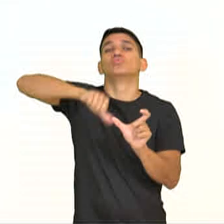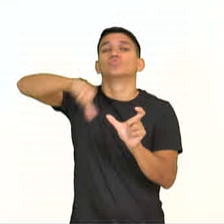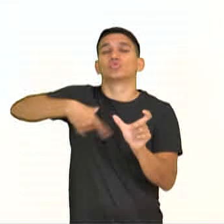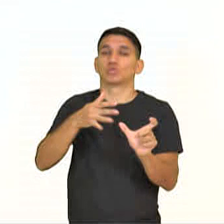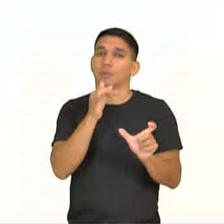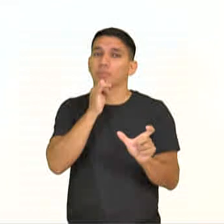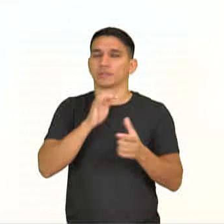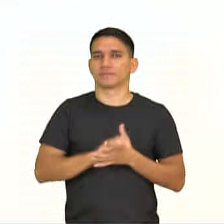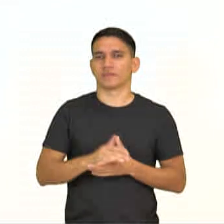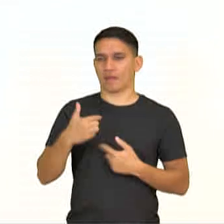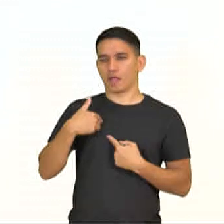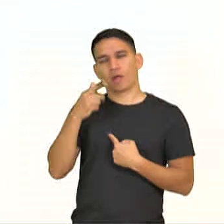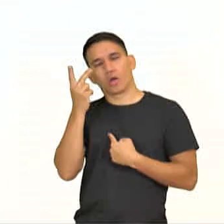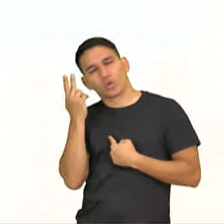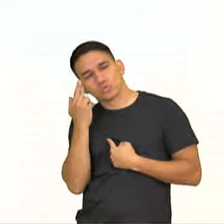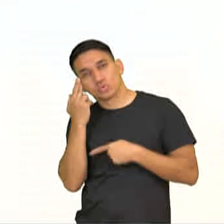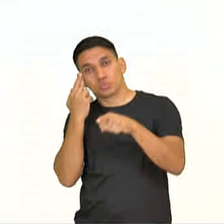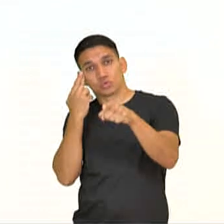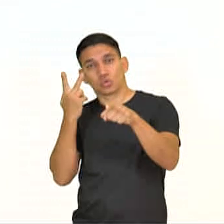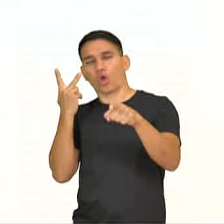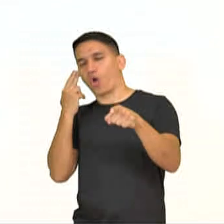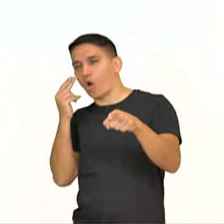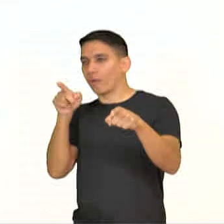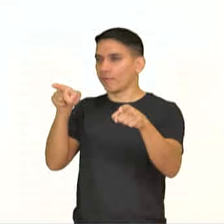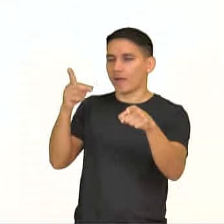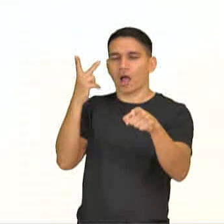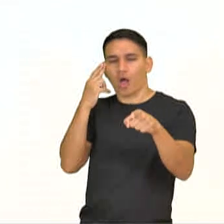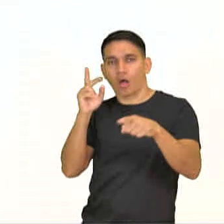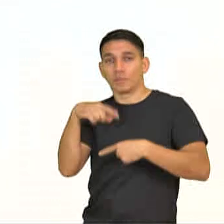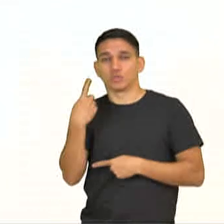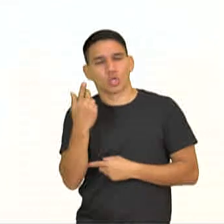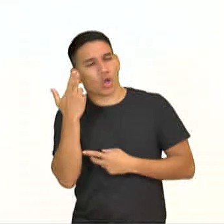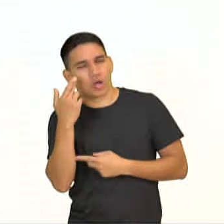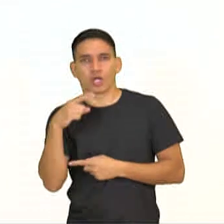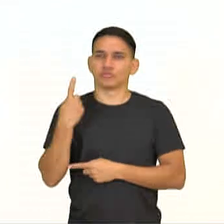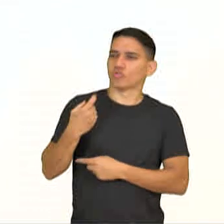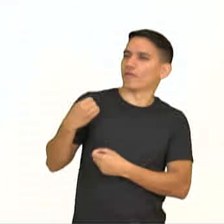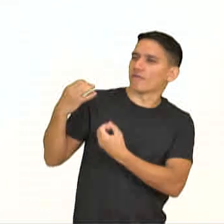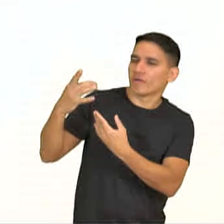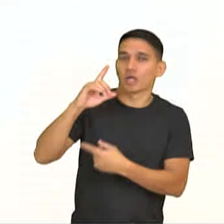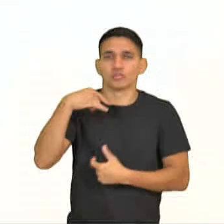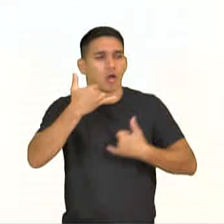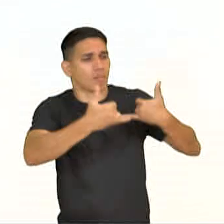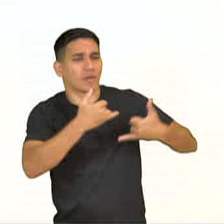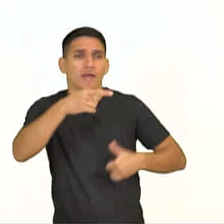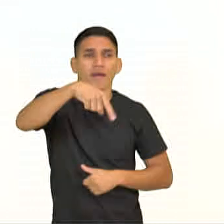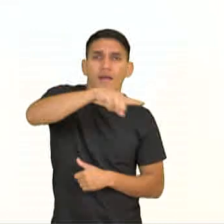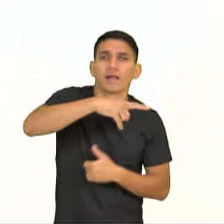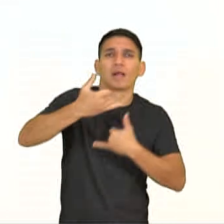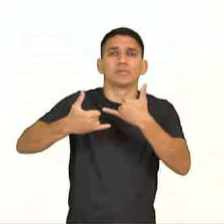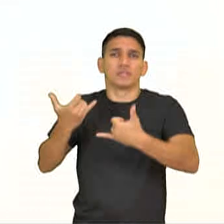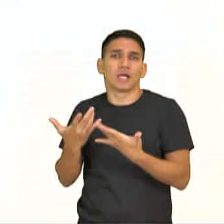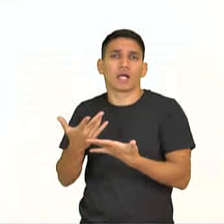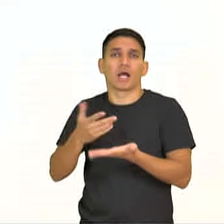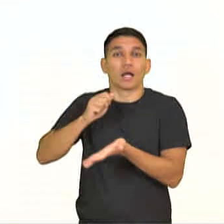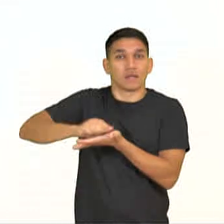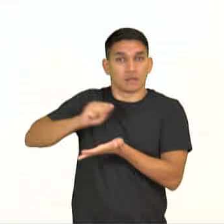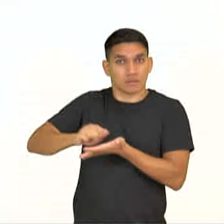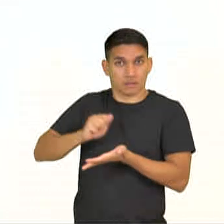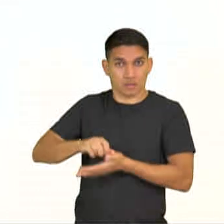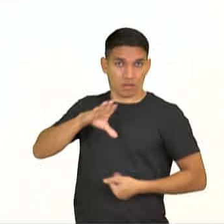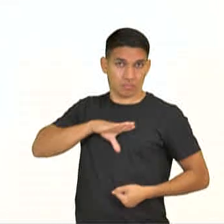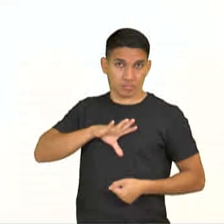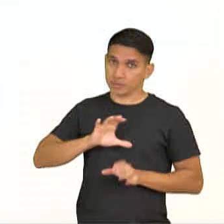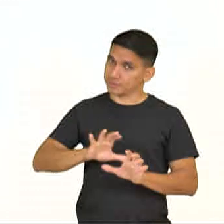Eu durmo, tu dormes, ele dorme, nós estudamos, nós viajamos, nós brincamos, eles brincam. Então, sempre que eu puder flexionar